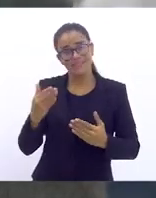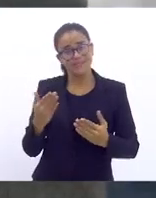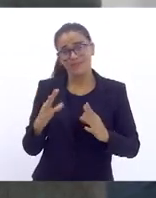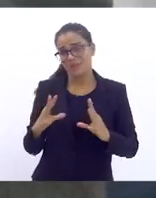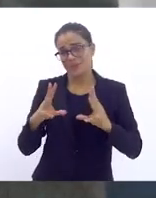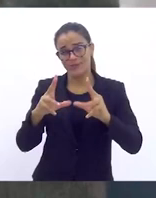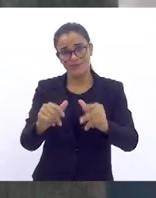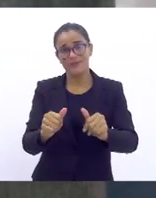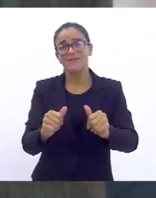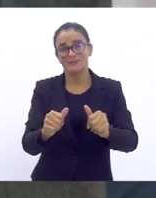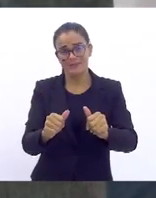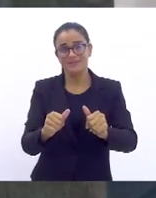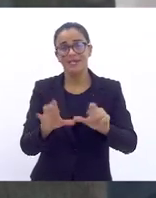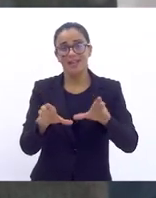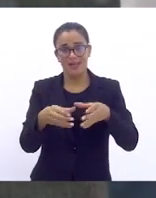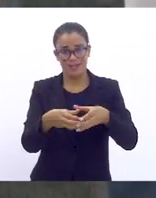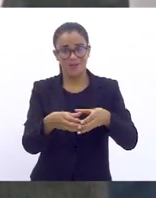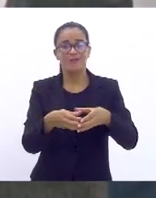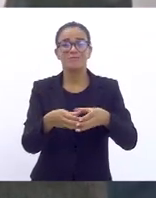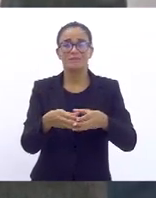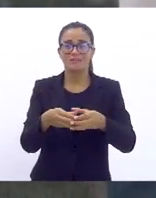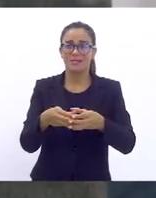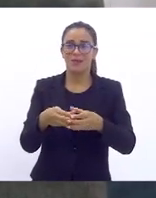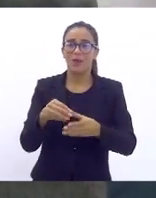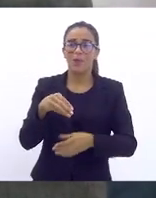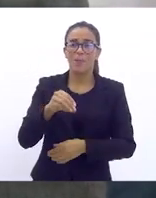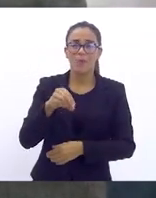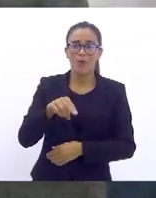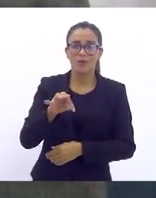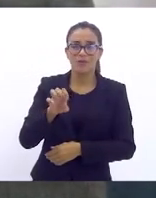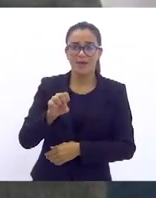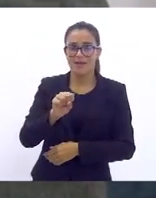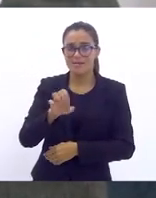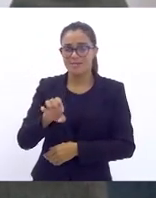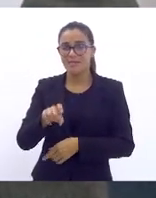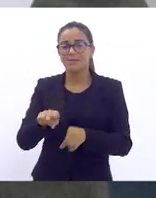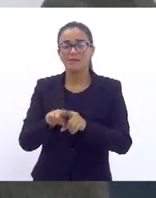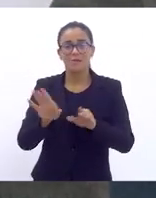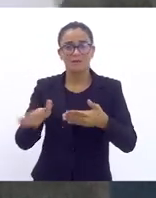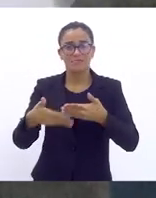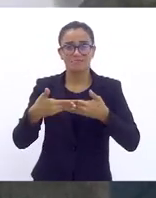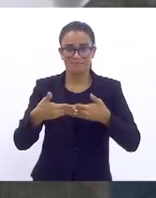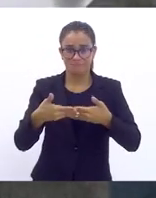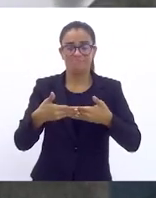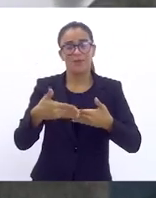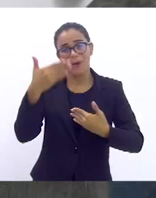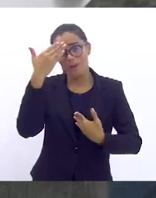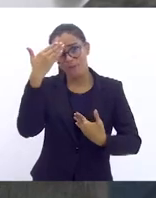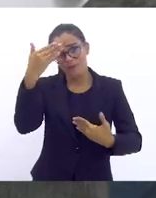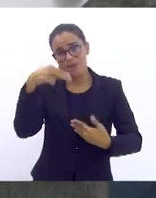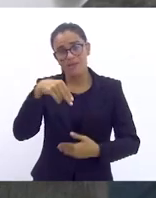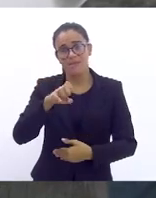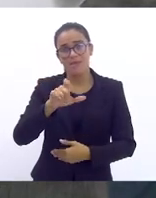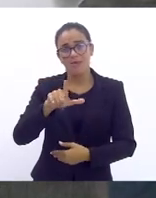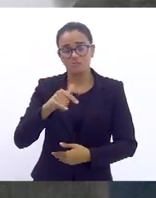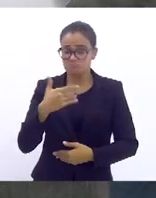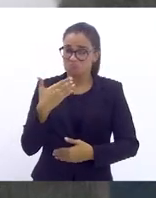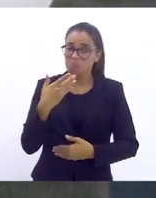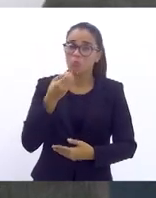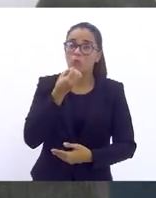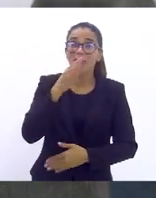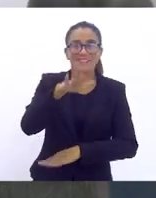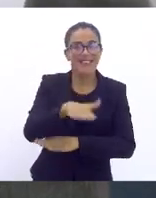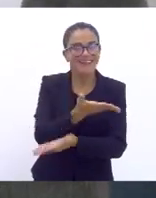aí o pessoal da comissão ada o Montese o Herbert e declaro encerrado Muito obrigado Nelson foi muito produtivo bom dia